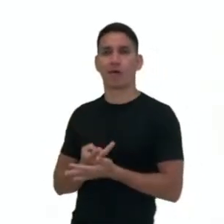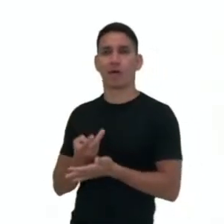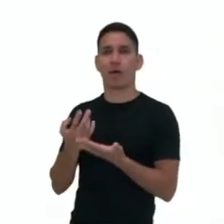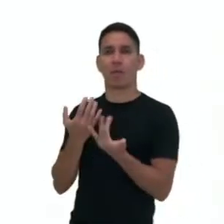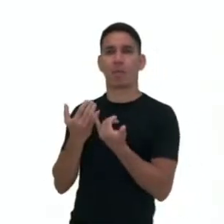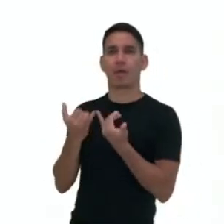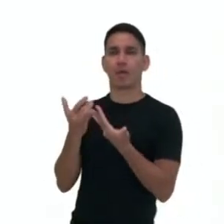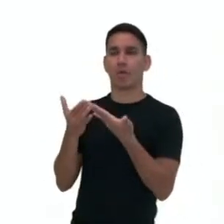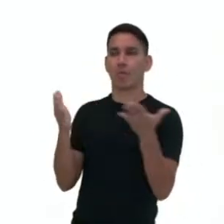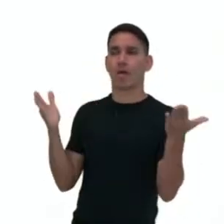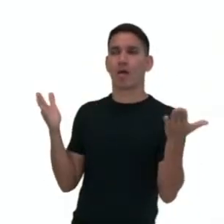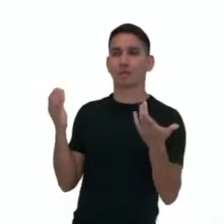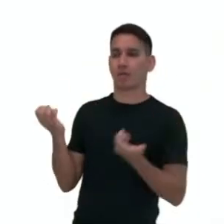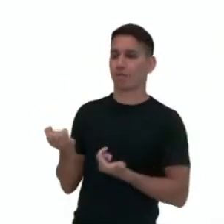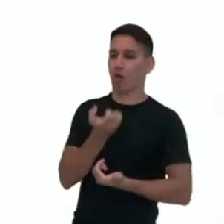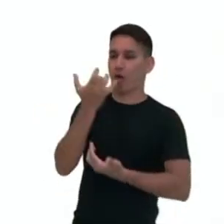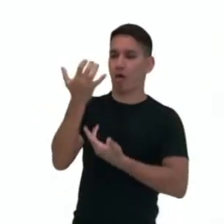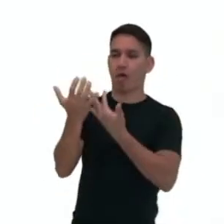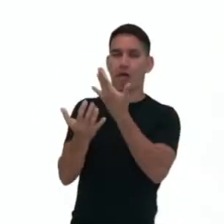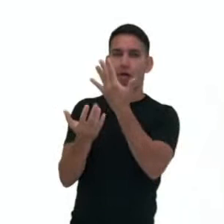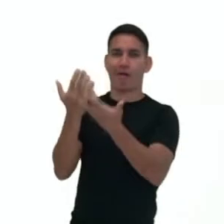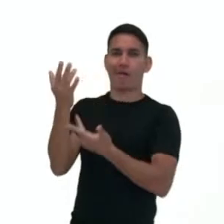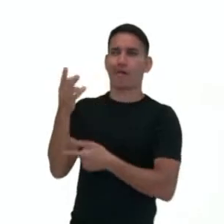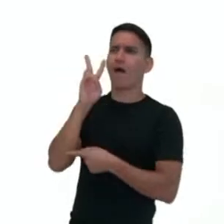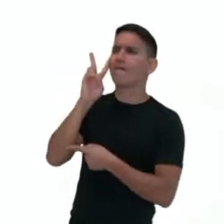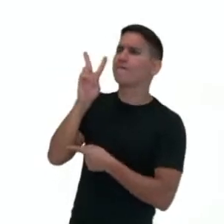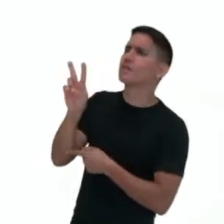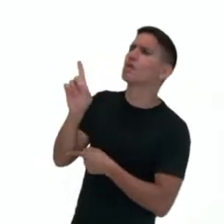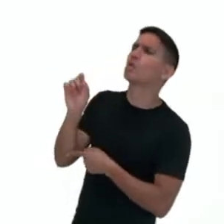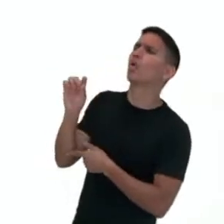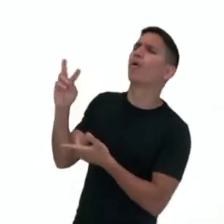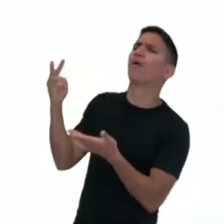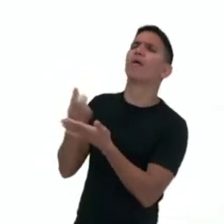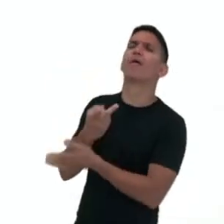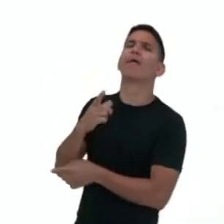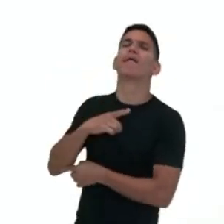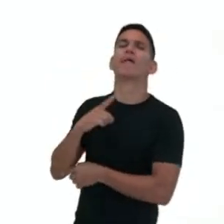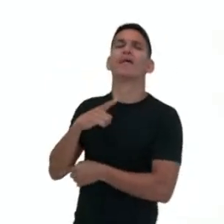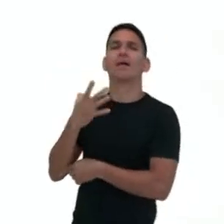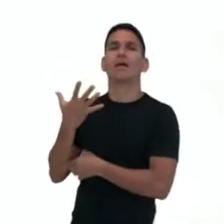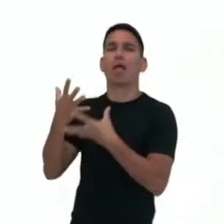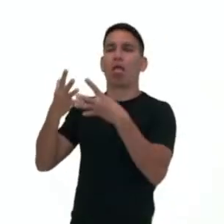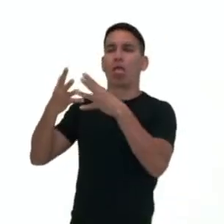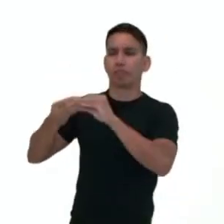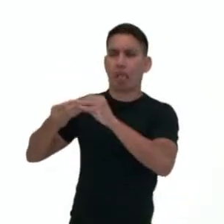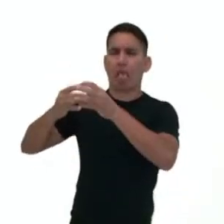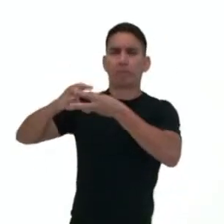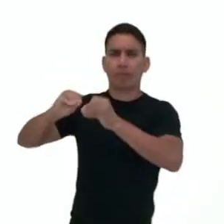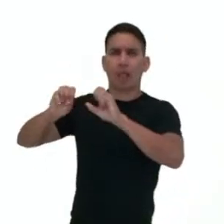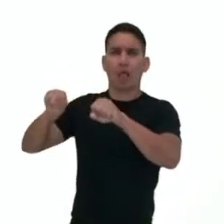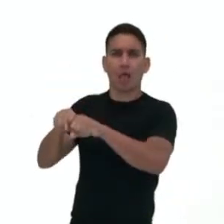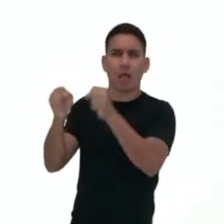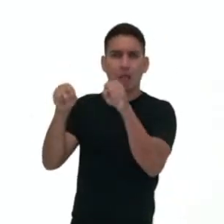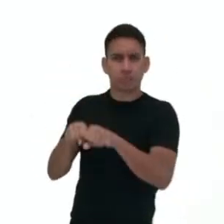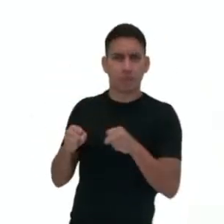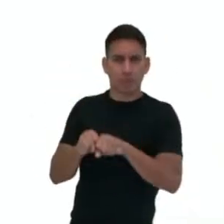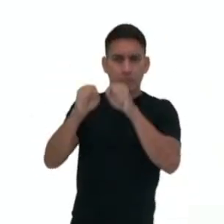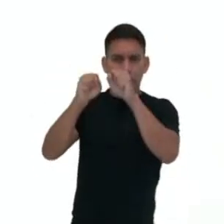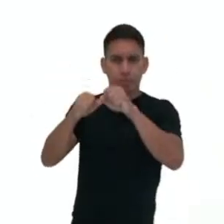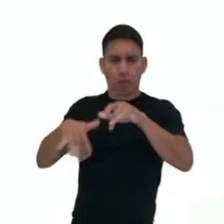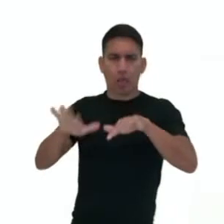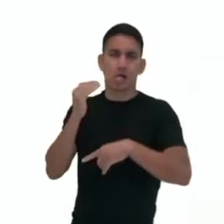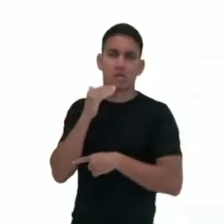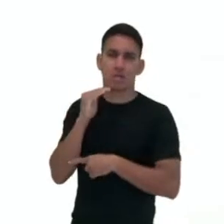uma clareira, no meio da qual se viu o auto emborcado, amassado, quebrado,